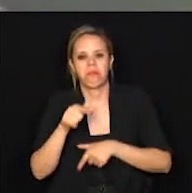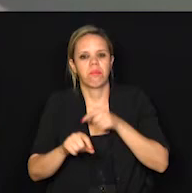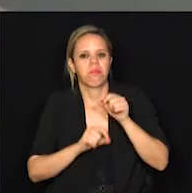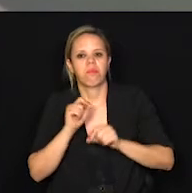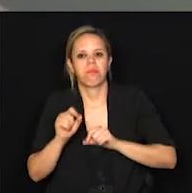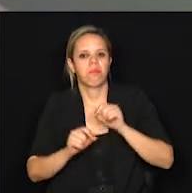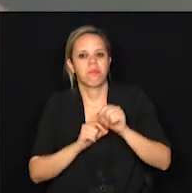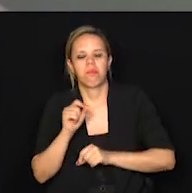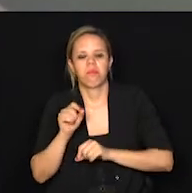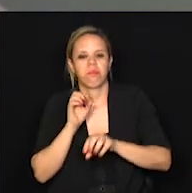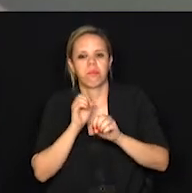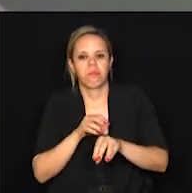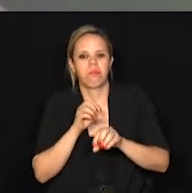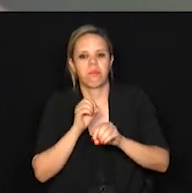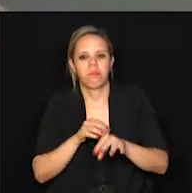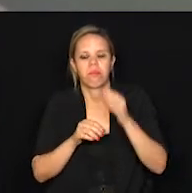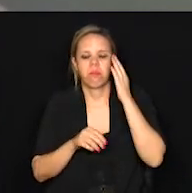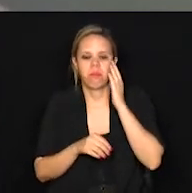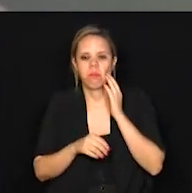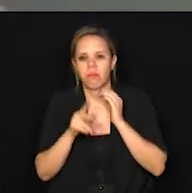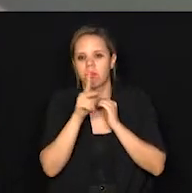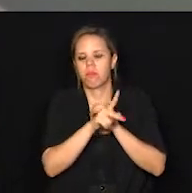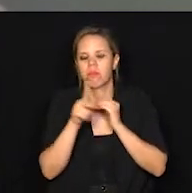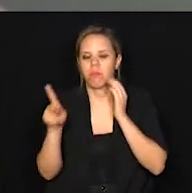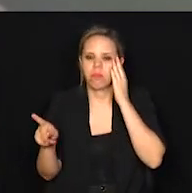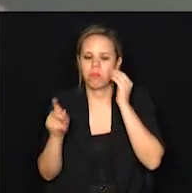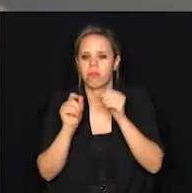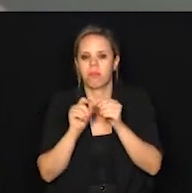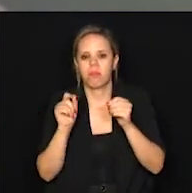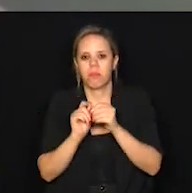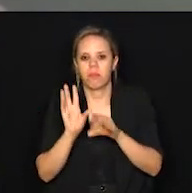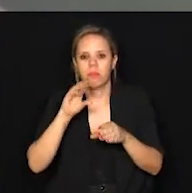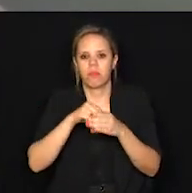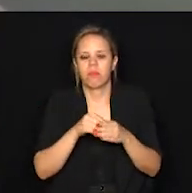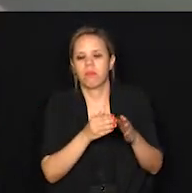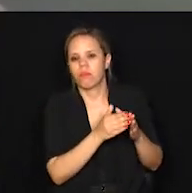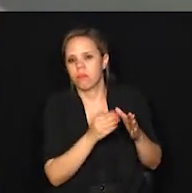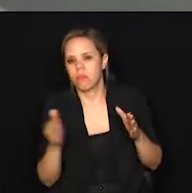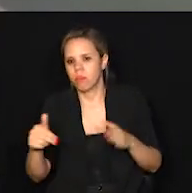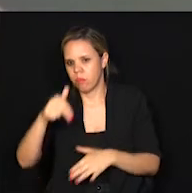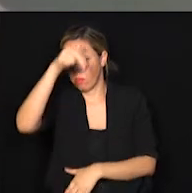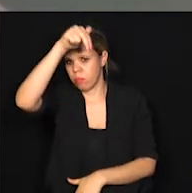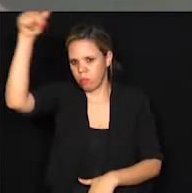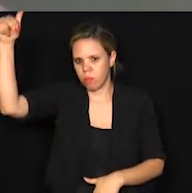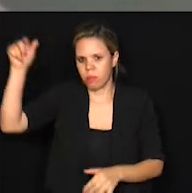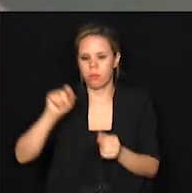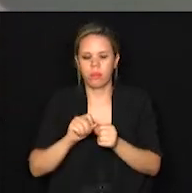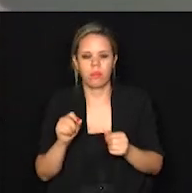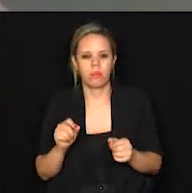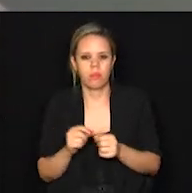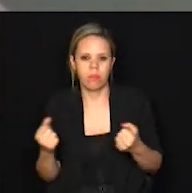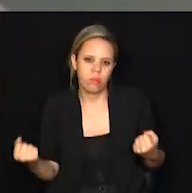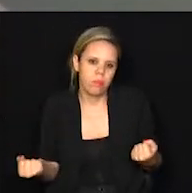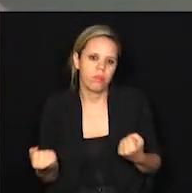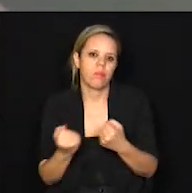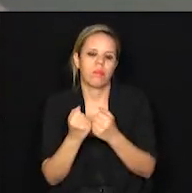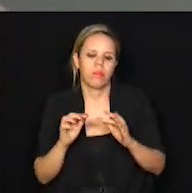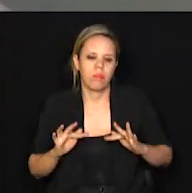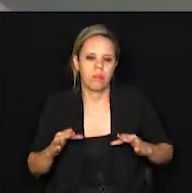educação infantil prontas para o recomeço responsável. Mais uma vez, muito